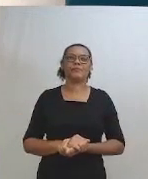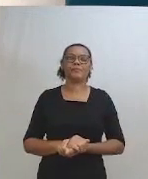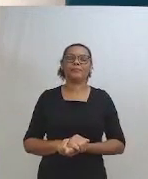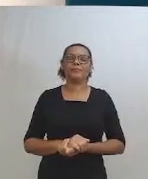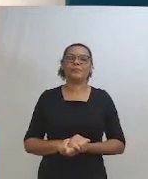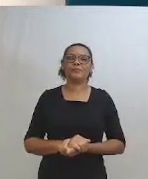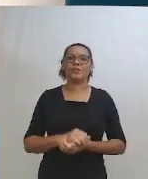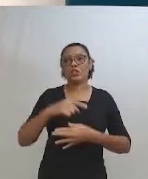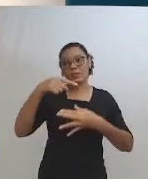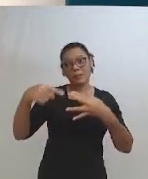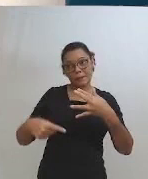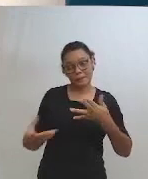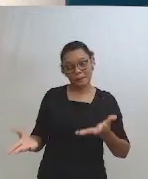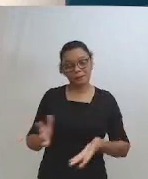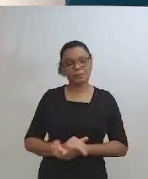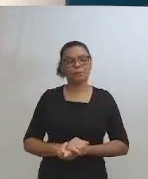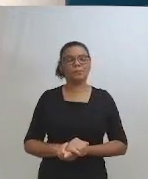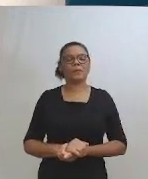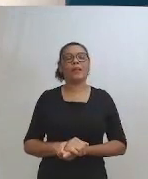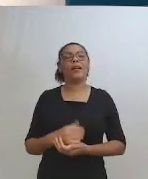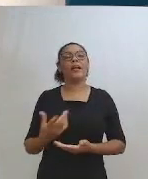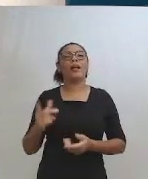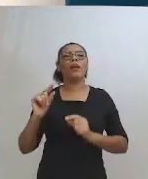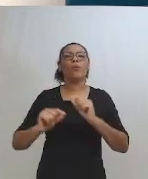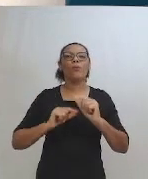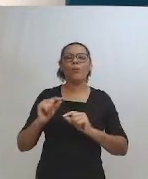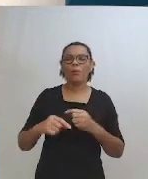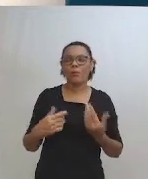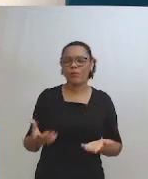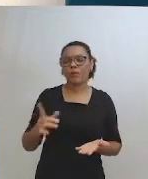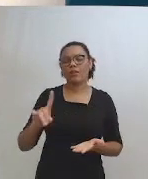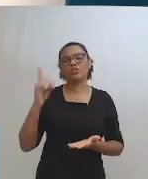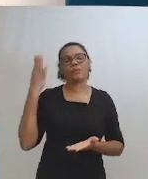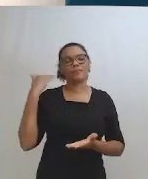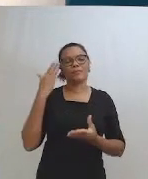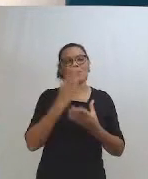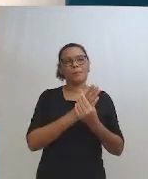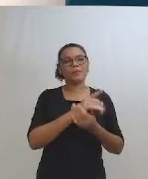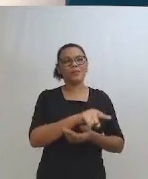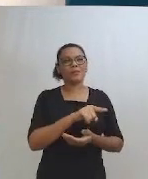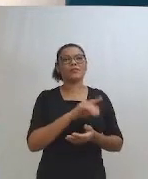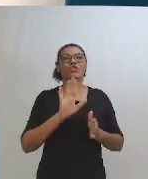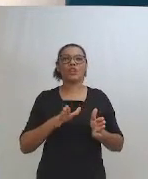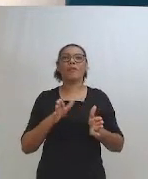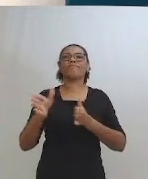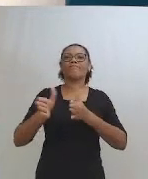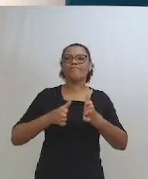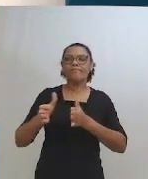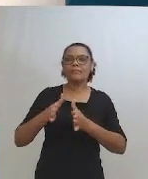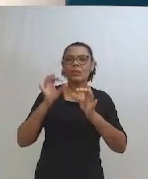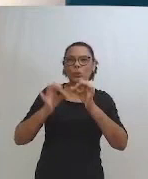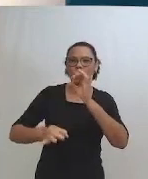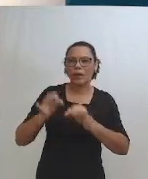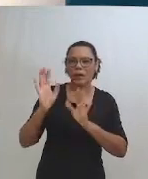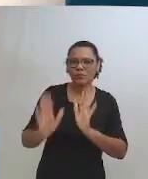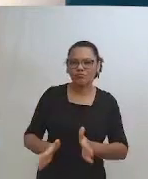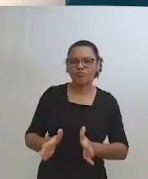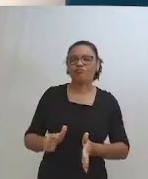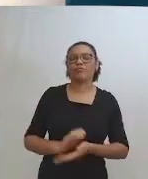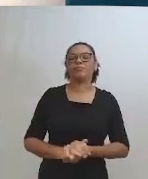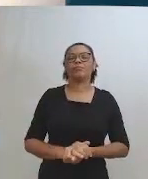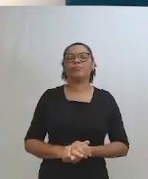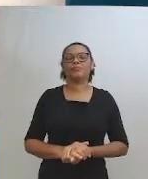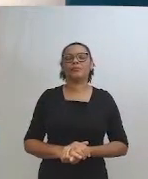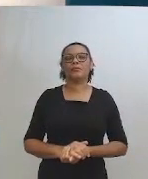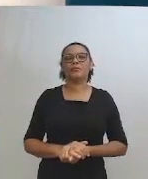a questão, tendo em vista que já é um processo que tem o trânsito em julgado, nos autos, que nós temos um precedente aqui, eu